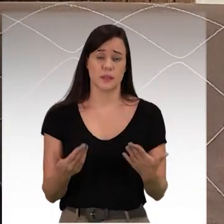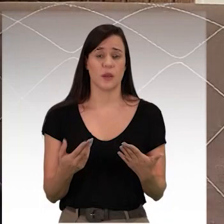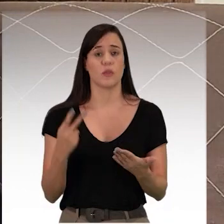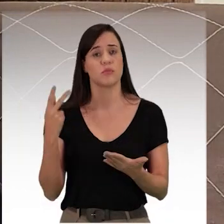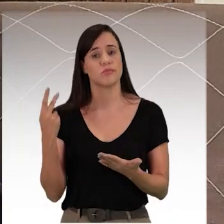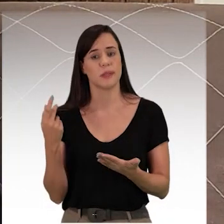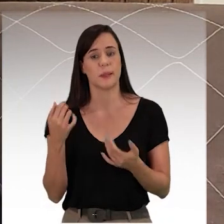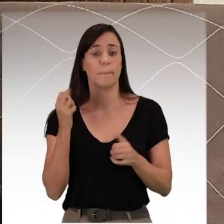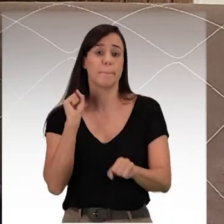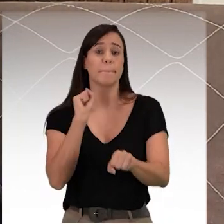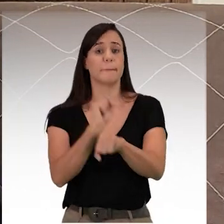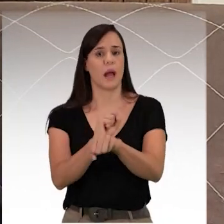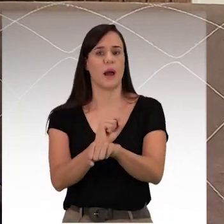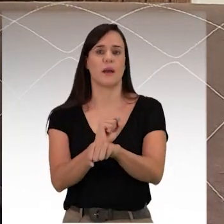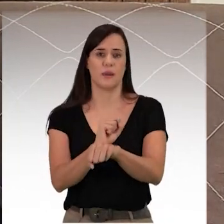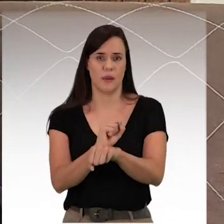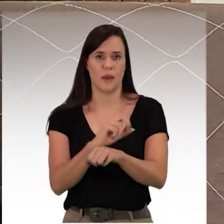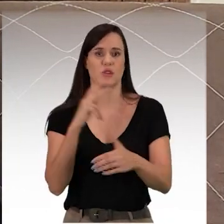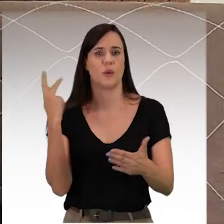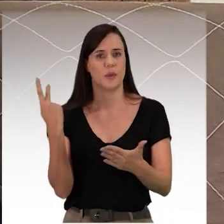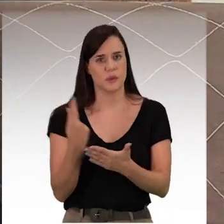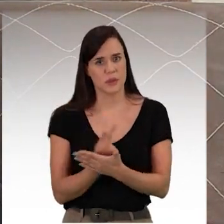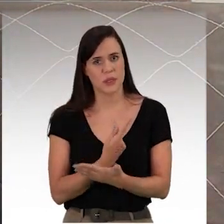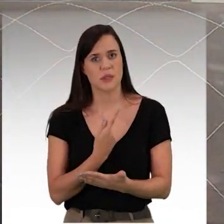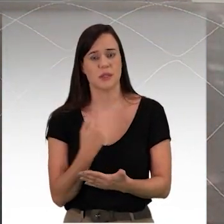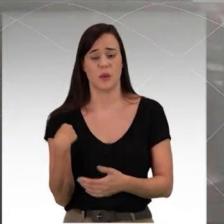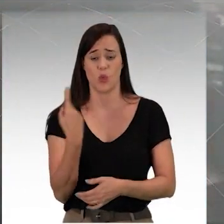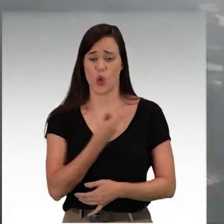ocorrer mais, né? Que nós